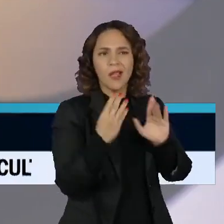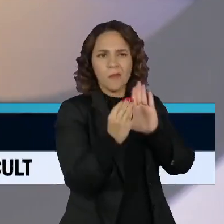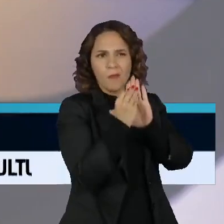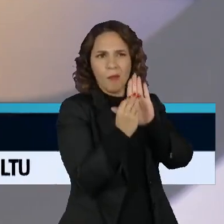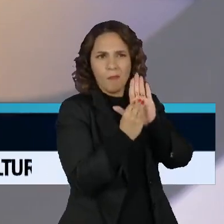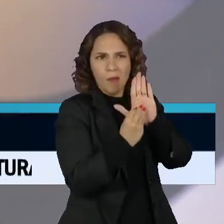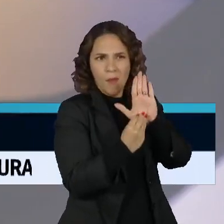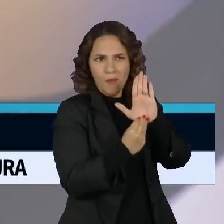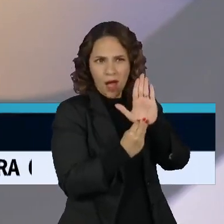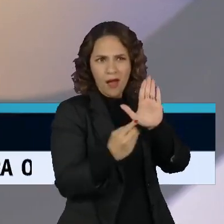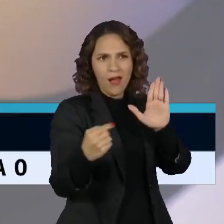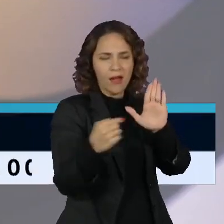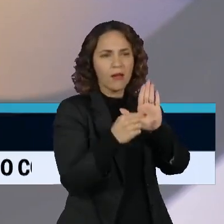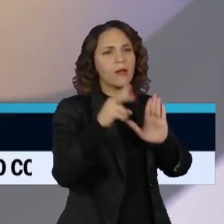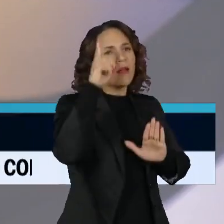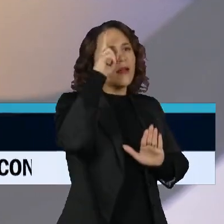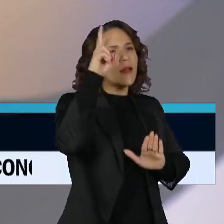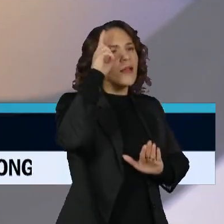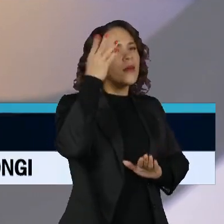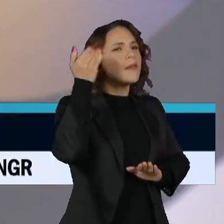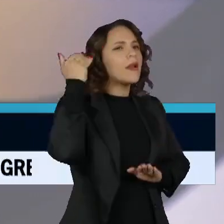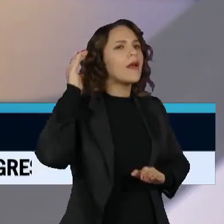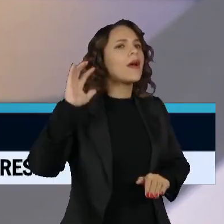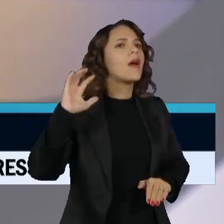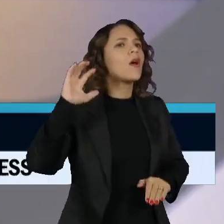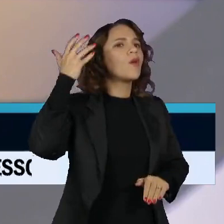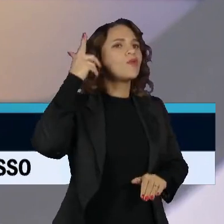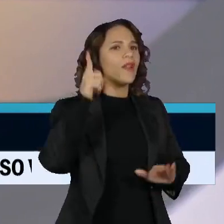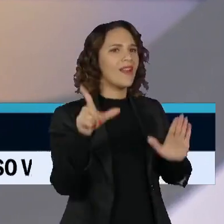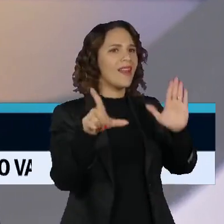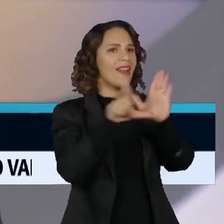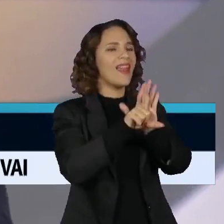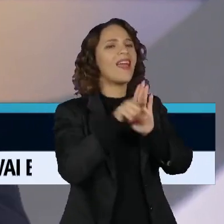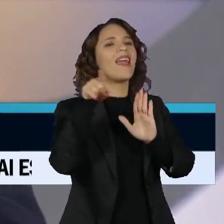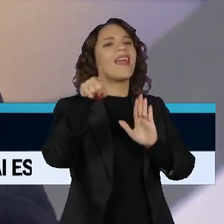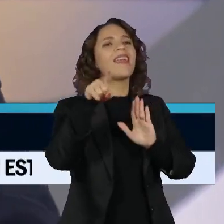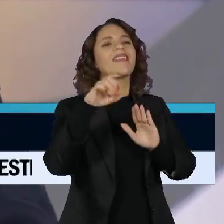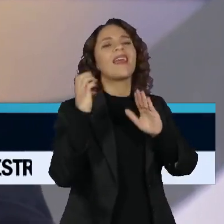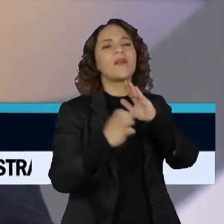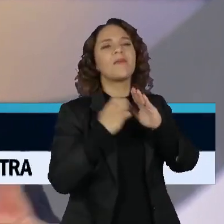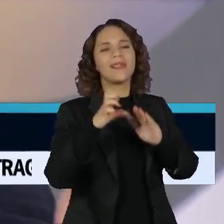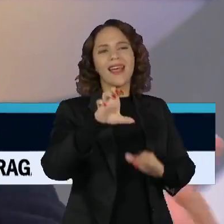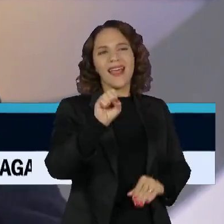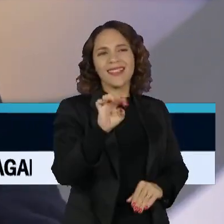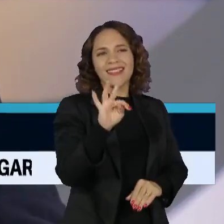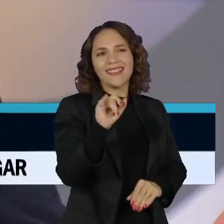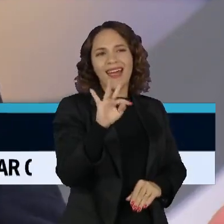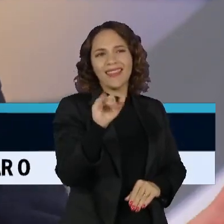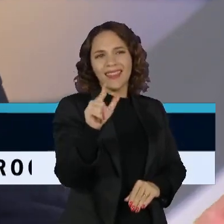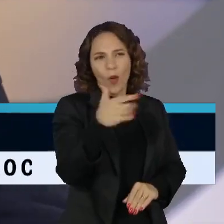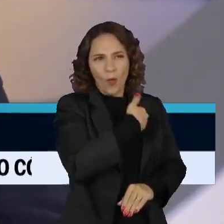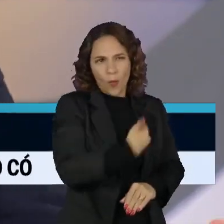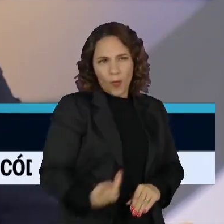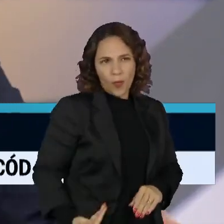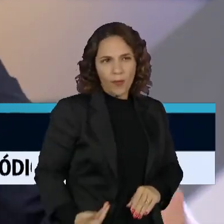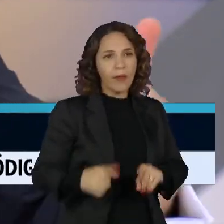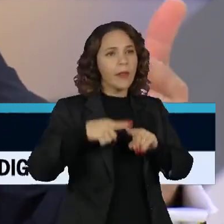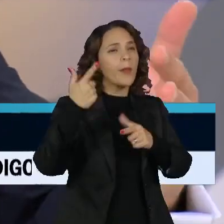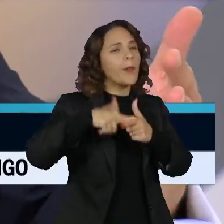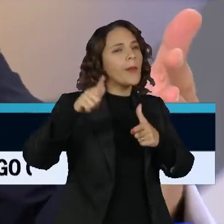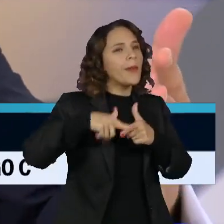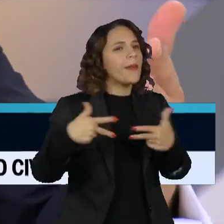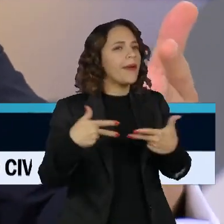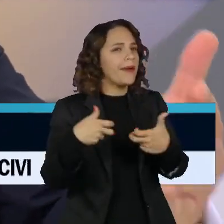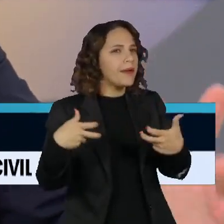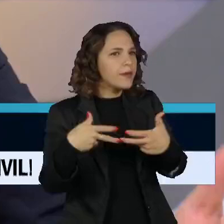for estatuída, a gente lembra da questão da chamada lei das estatais, né? Que depois nós tivemos toda uma questão ali na Petrobras, quando teve os